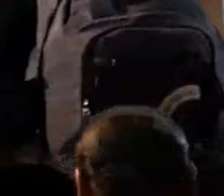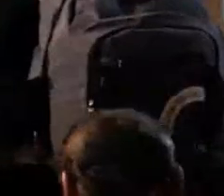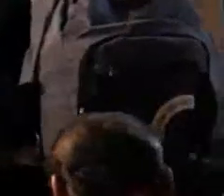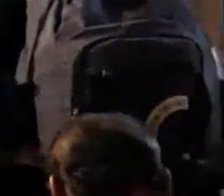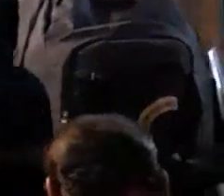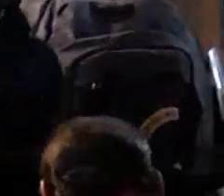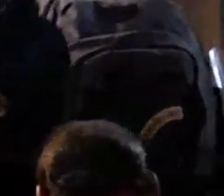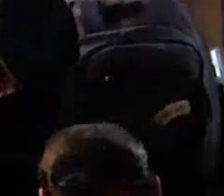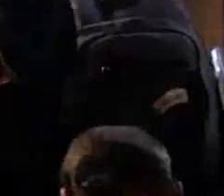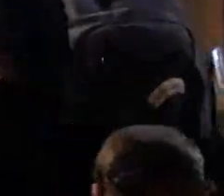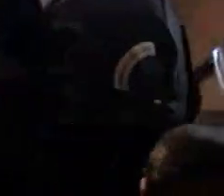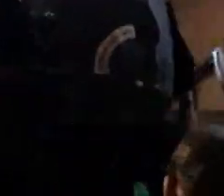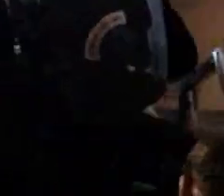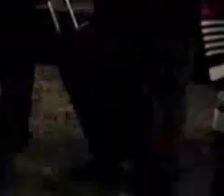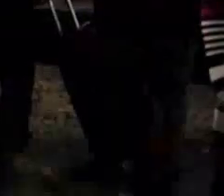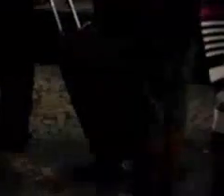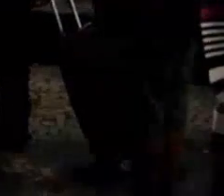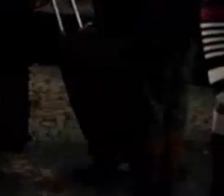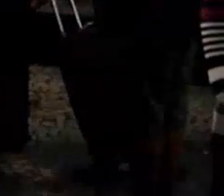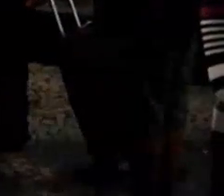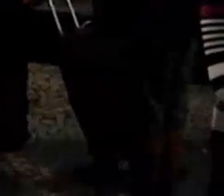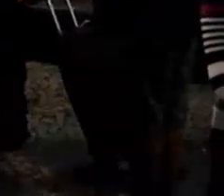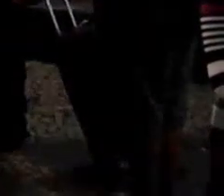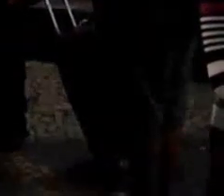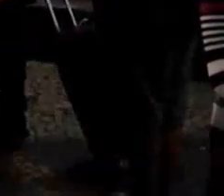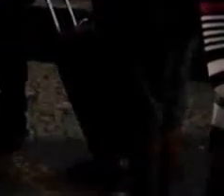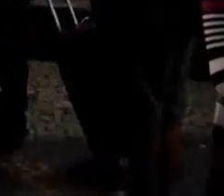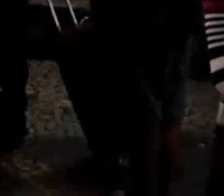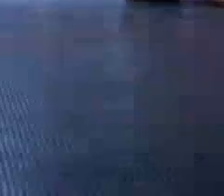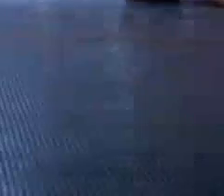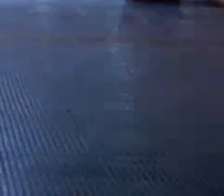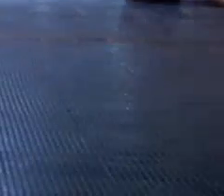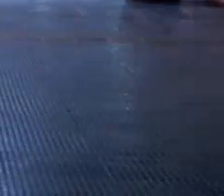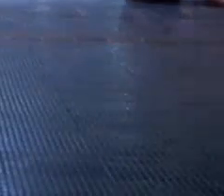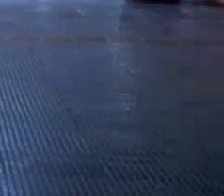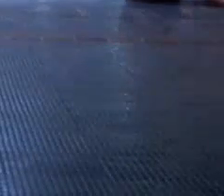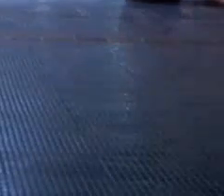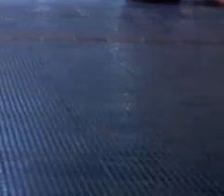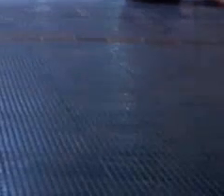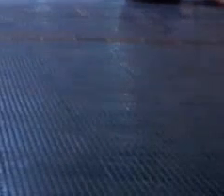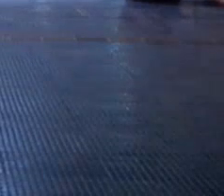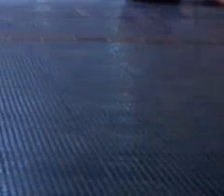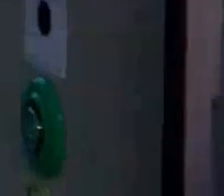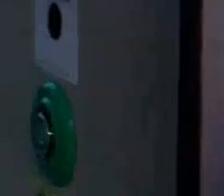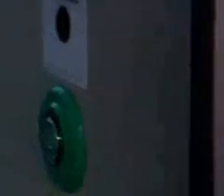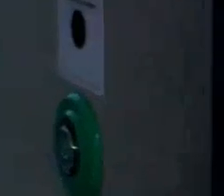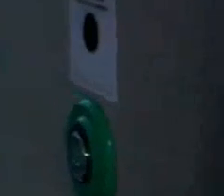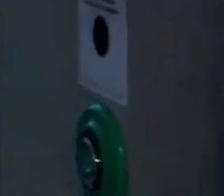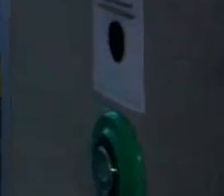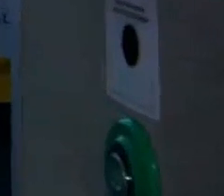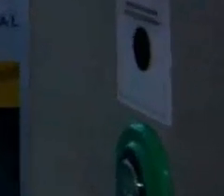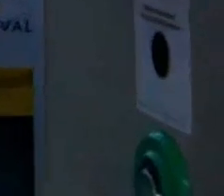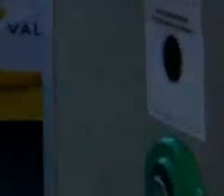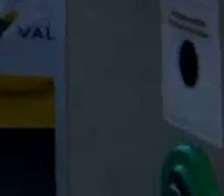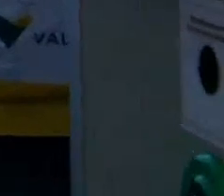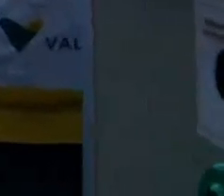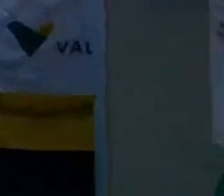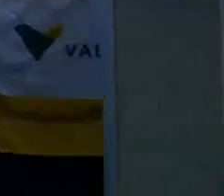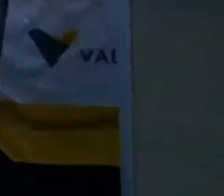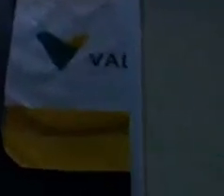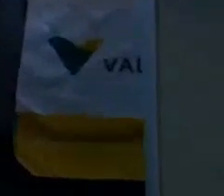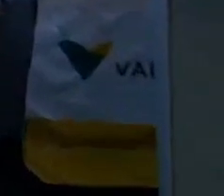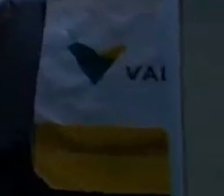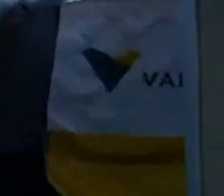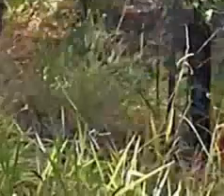Mineiro pessoas comuns são as pequenas operações que existiam por exemplo pegar um trem daqui para Divinópolis daqui para